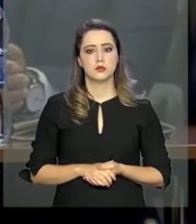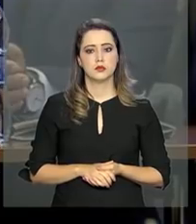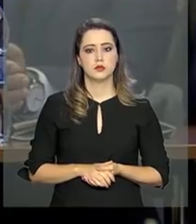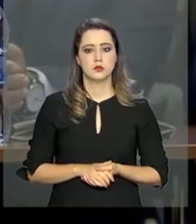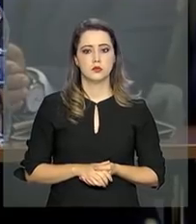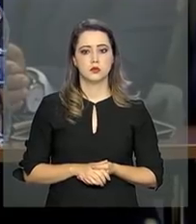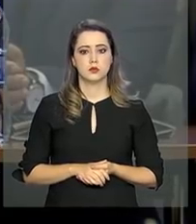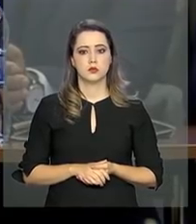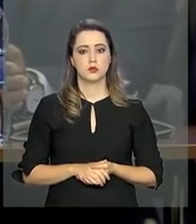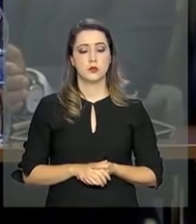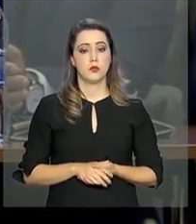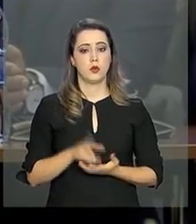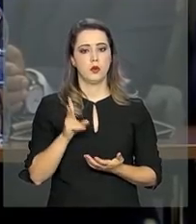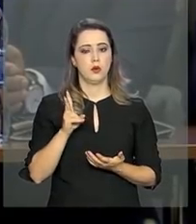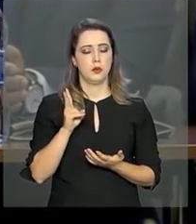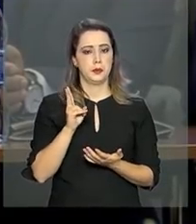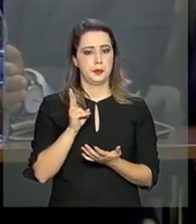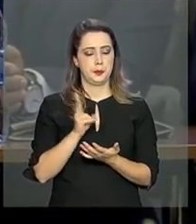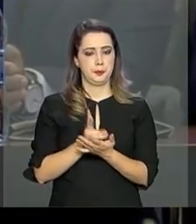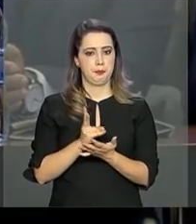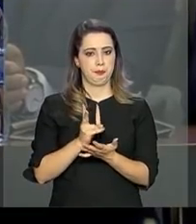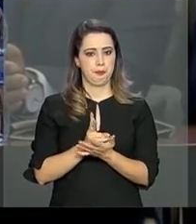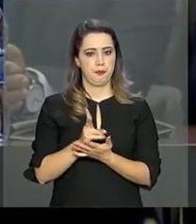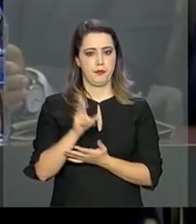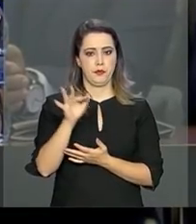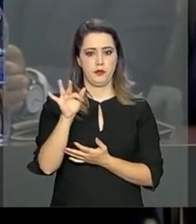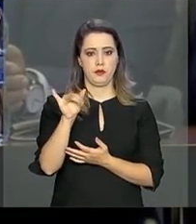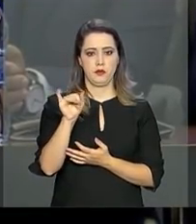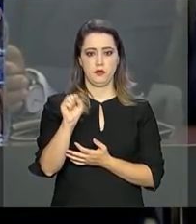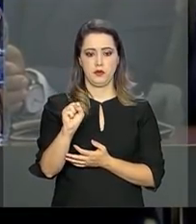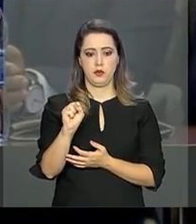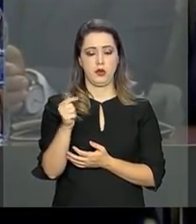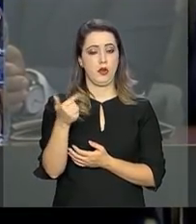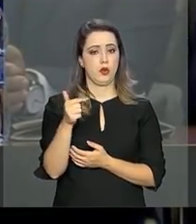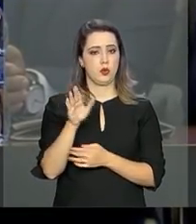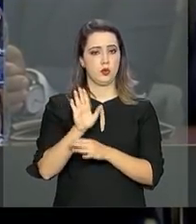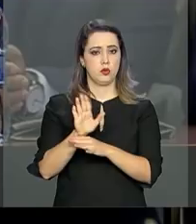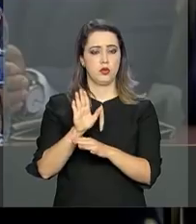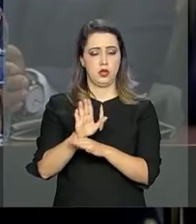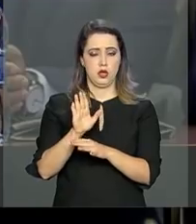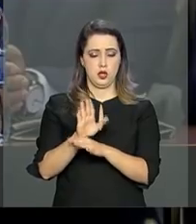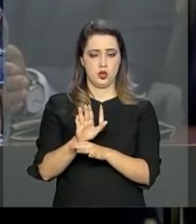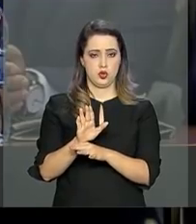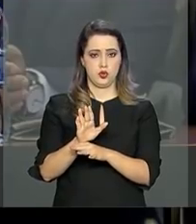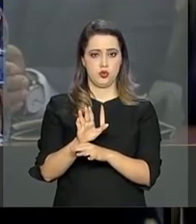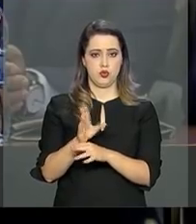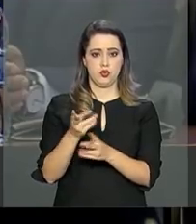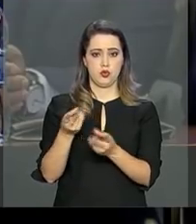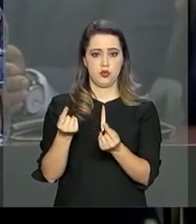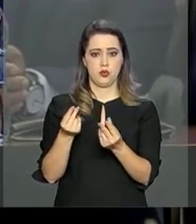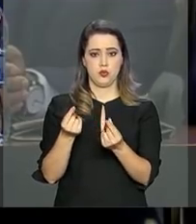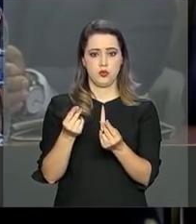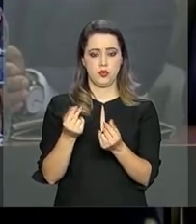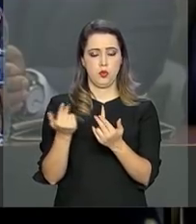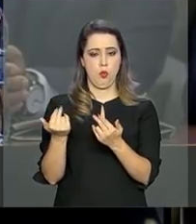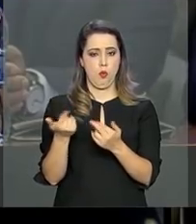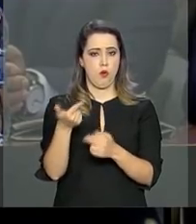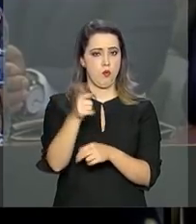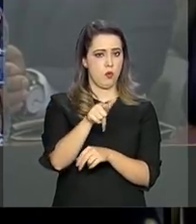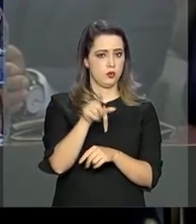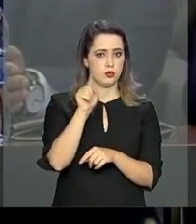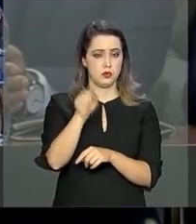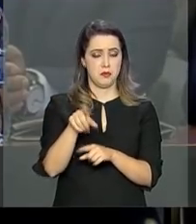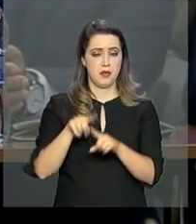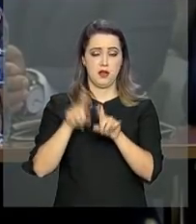não seja um organismo de apoio financeiro como é o bad mas é um organismo de